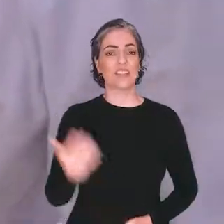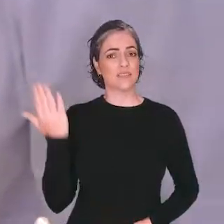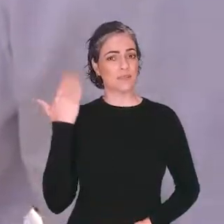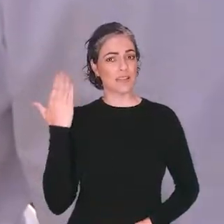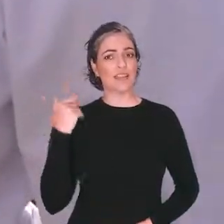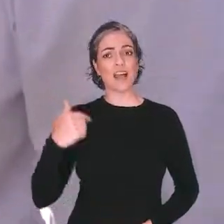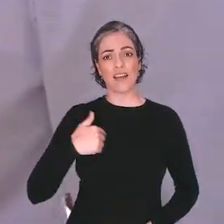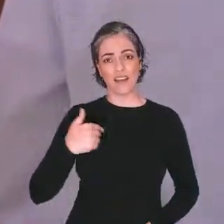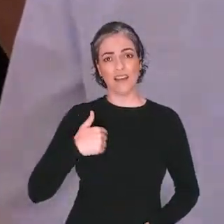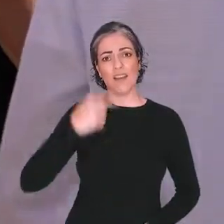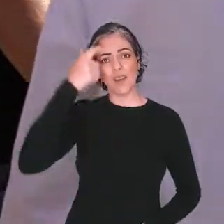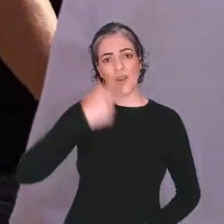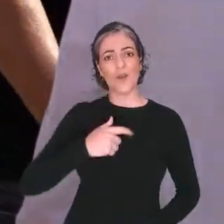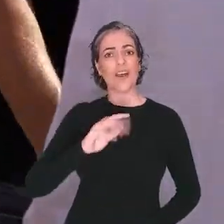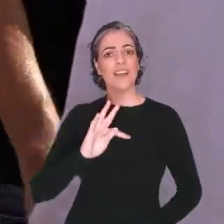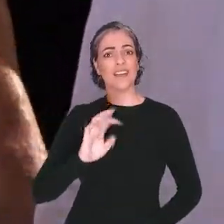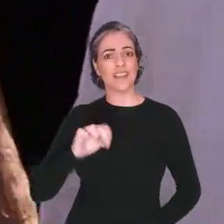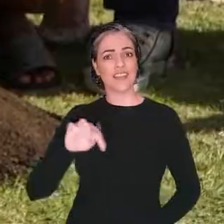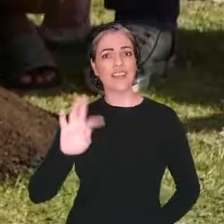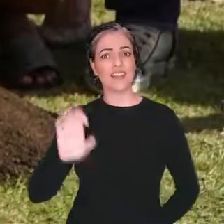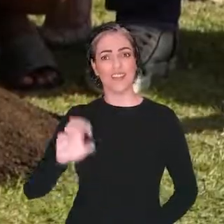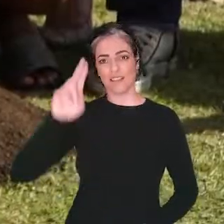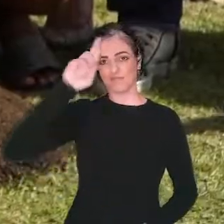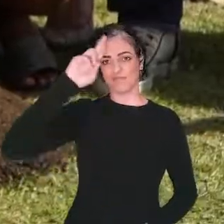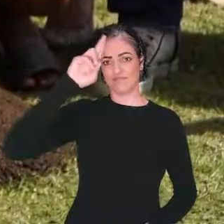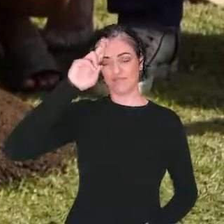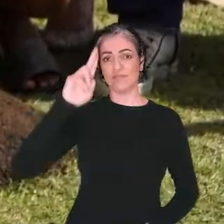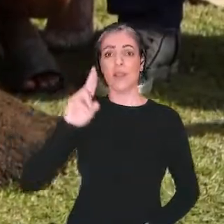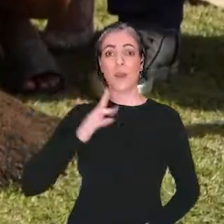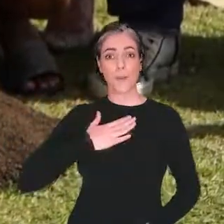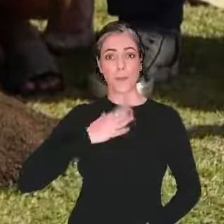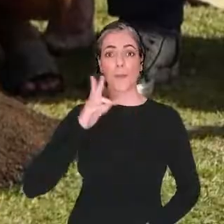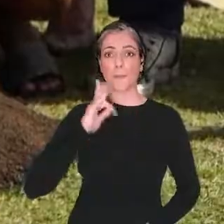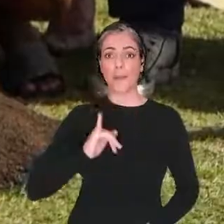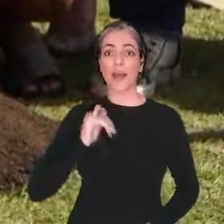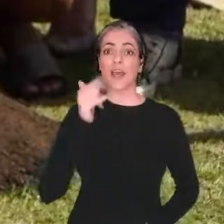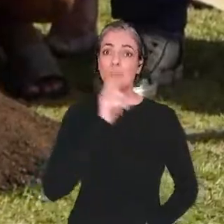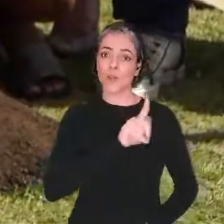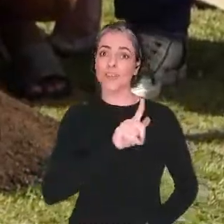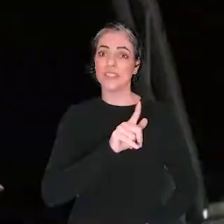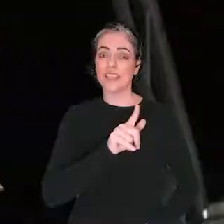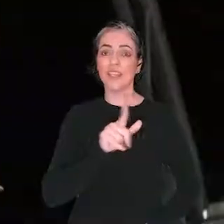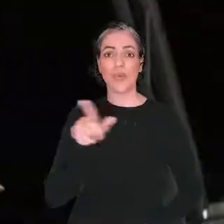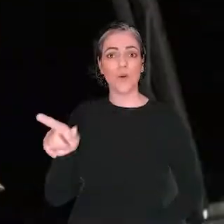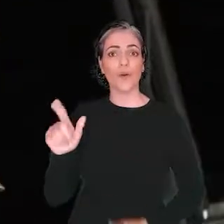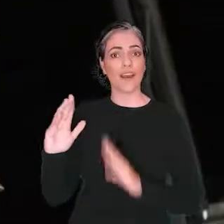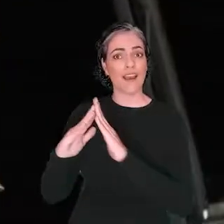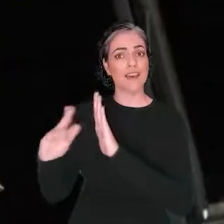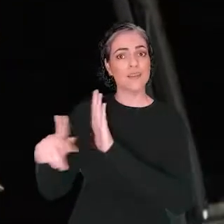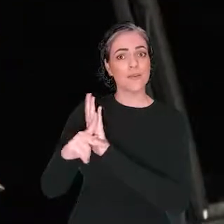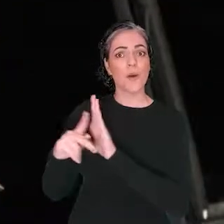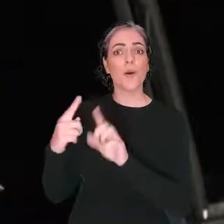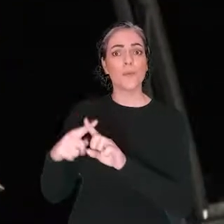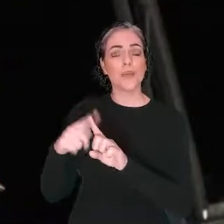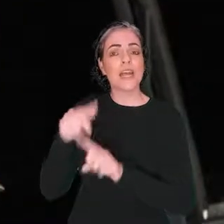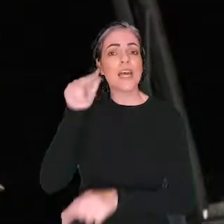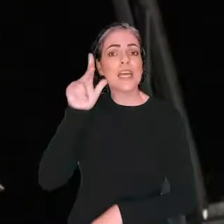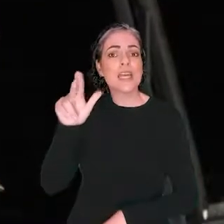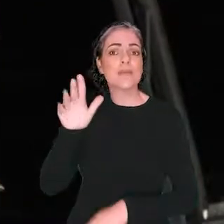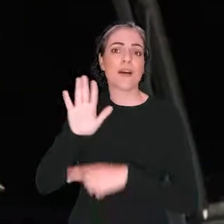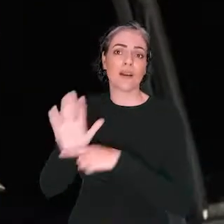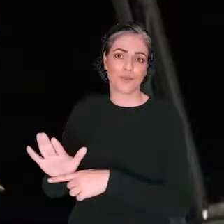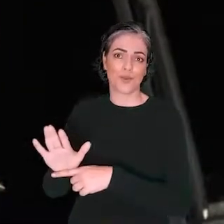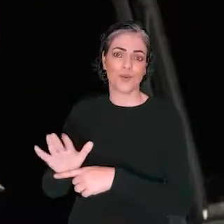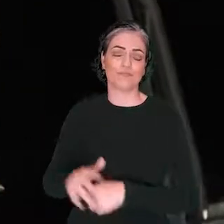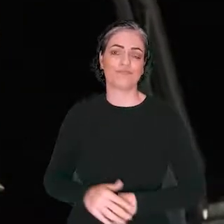Eu era tenente do exército quando meu pai conseguiu sua casa própria, ajudado por uma irmã. A alegria no rosto da